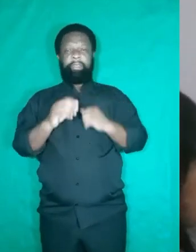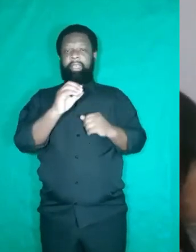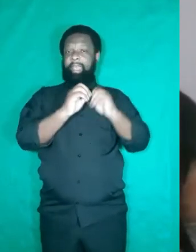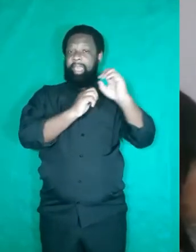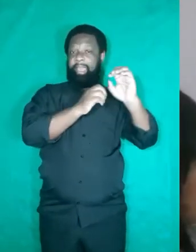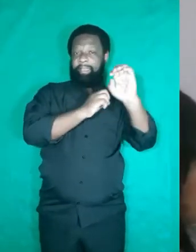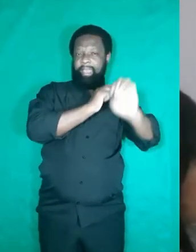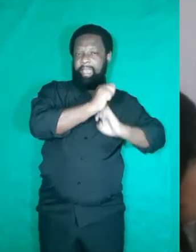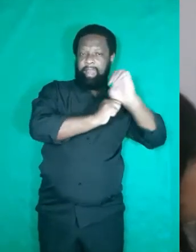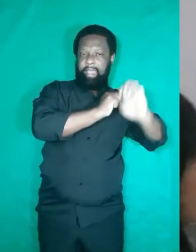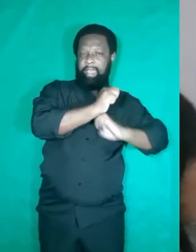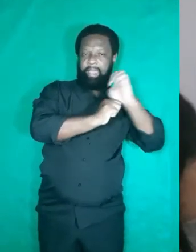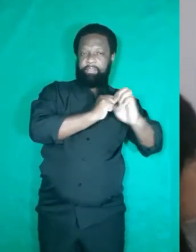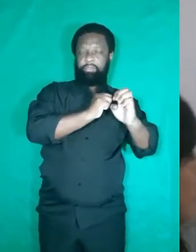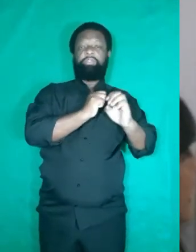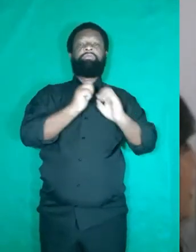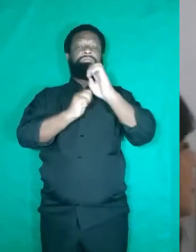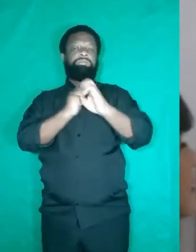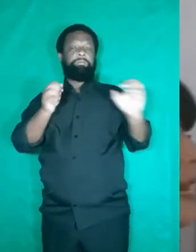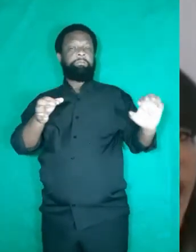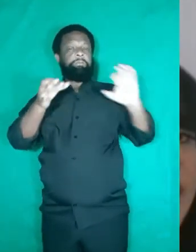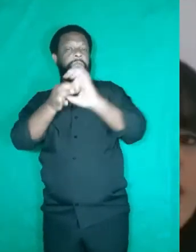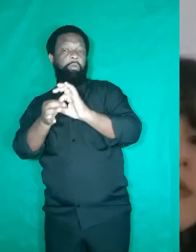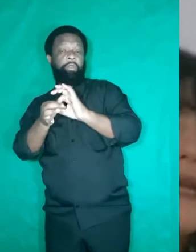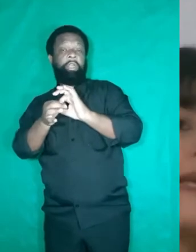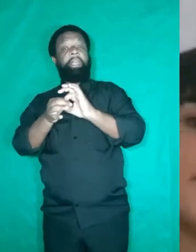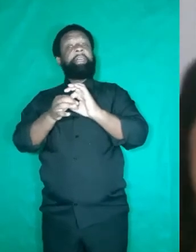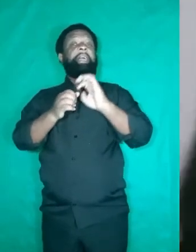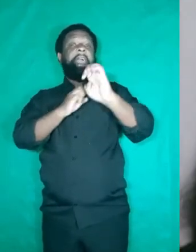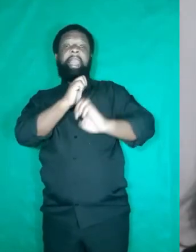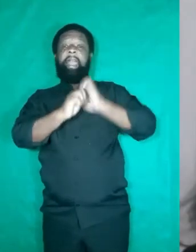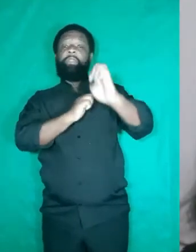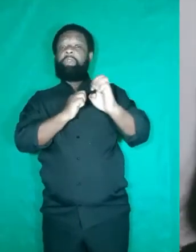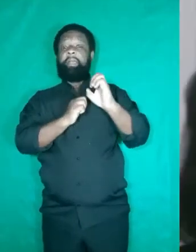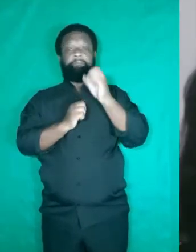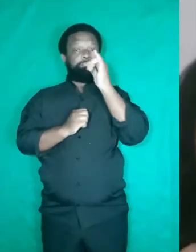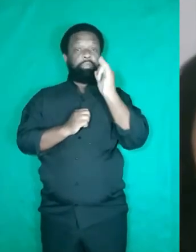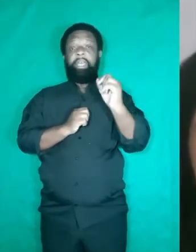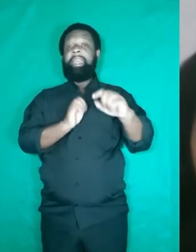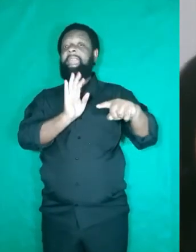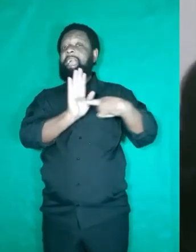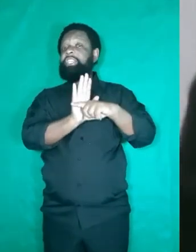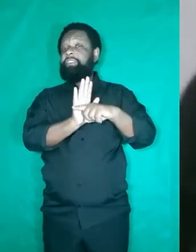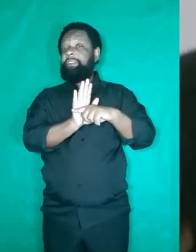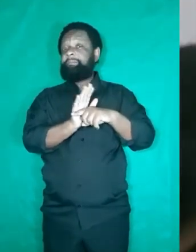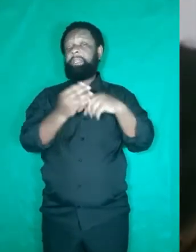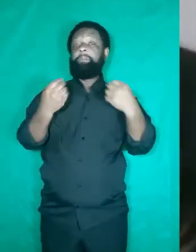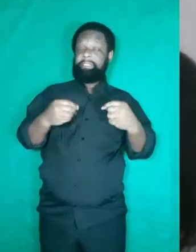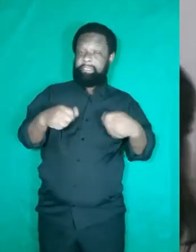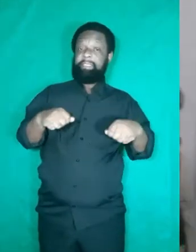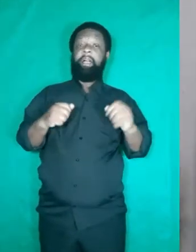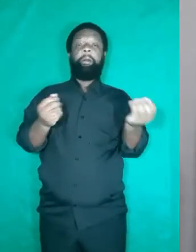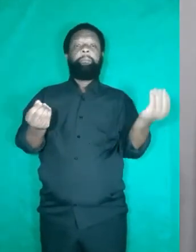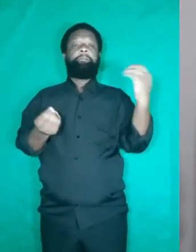aqui elétrons ligantes e elétrons ligantes, elétrons eles apresentam carga negativa. Então, nós temos